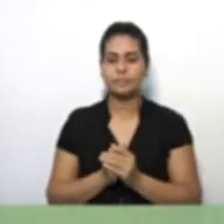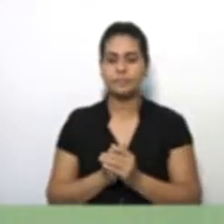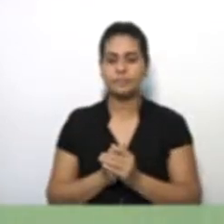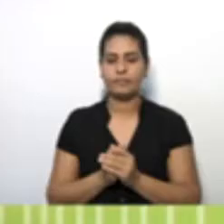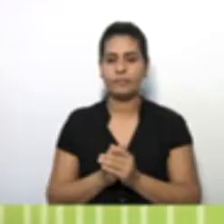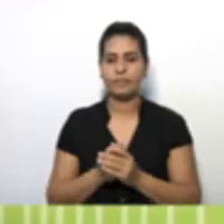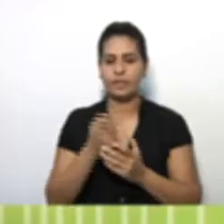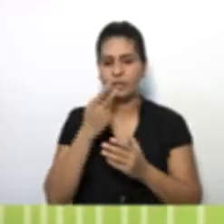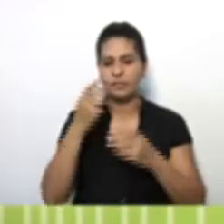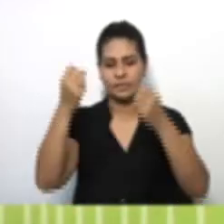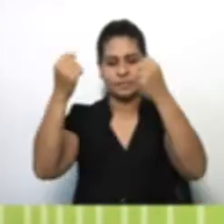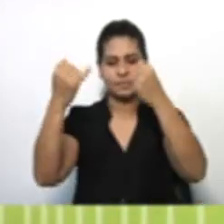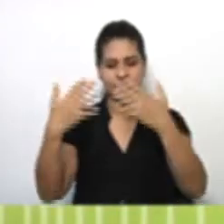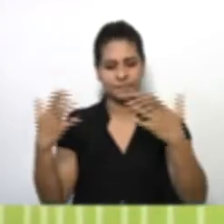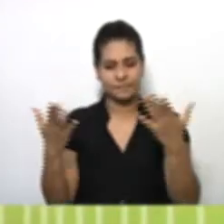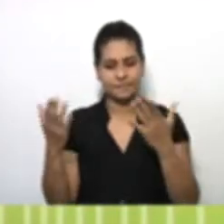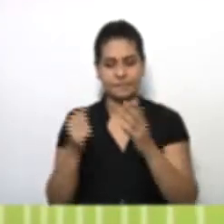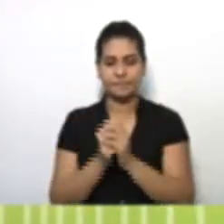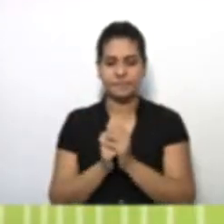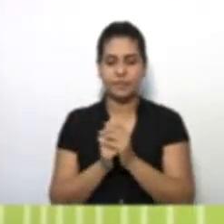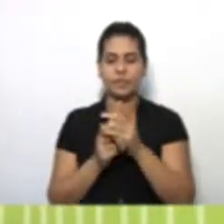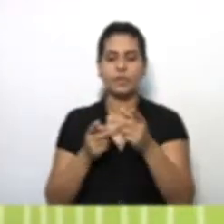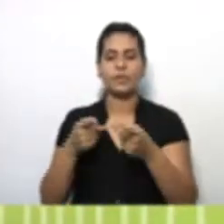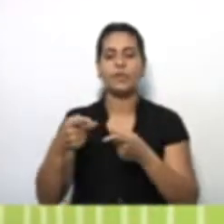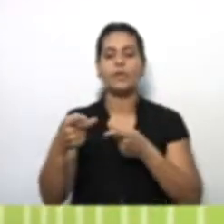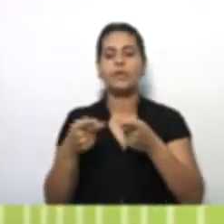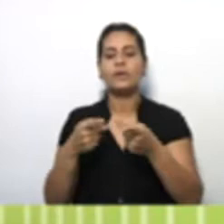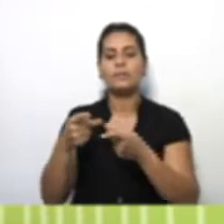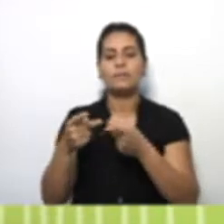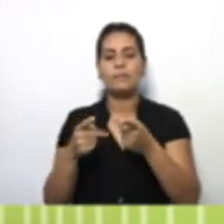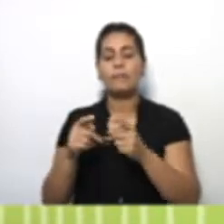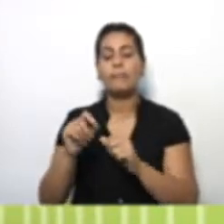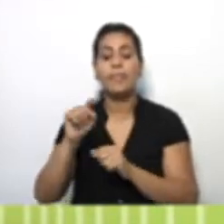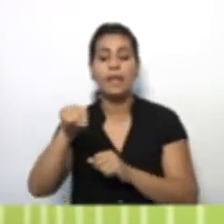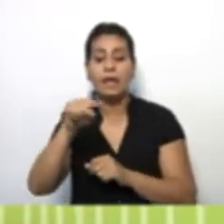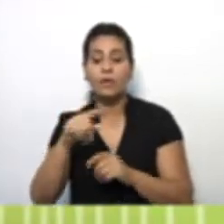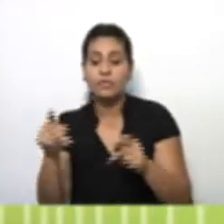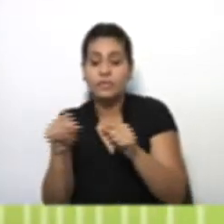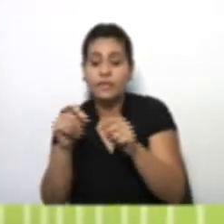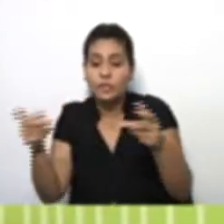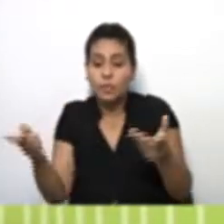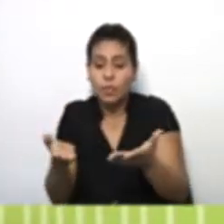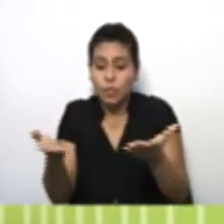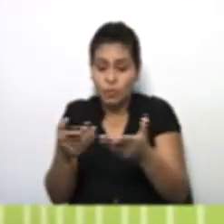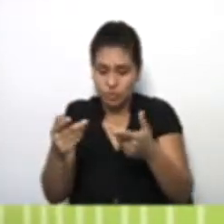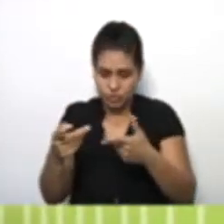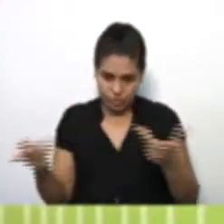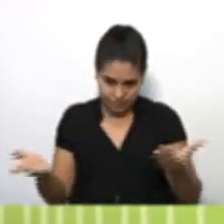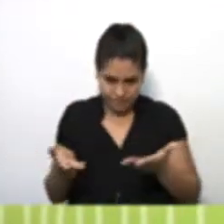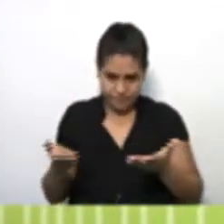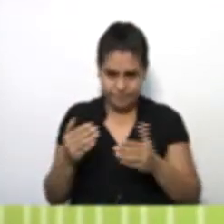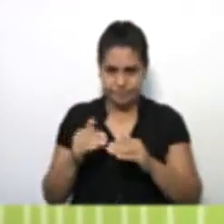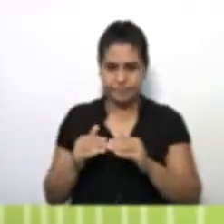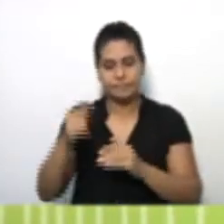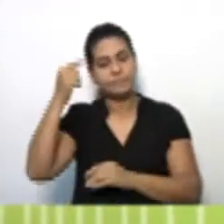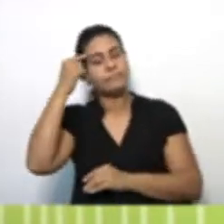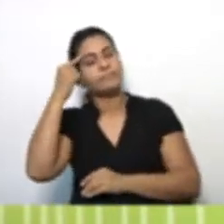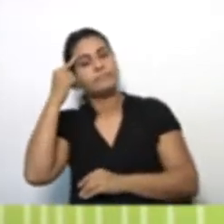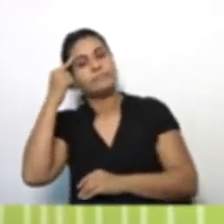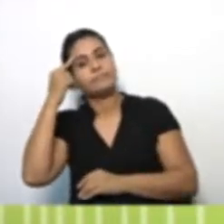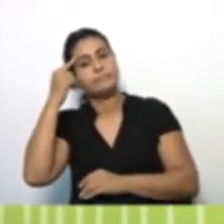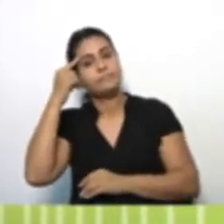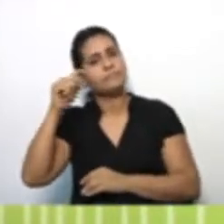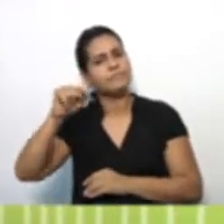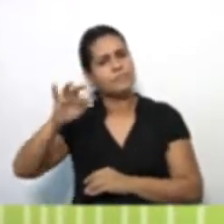agora, que eu vou te falar agora. Né? O planejamento é algo que você faz hoje, que você faz agora, para você começar a ter